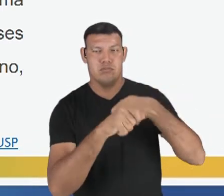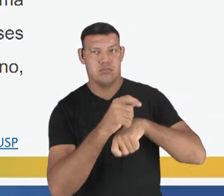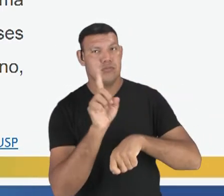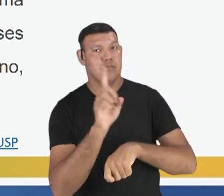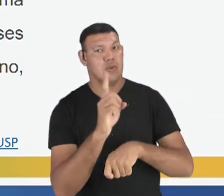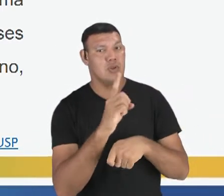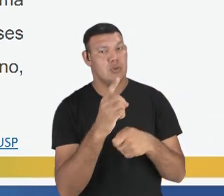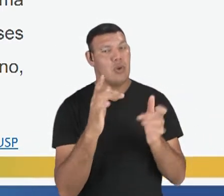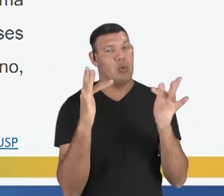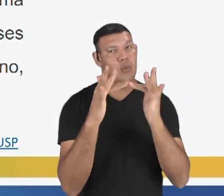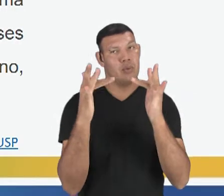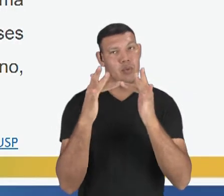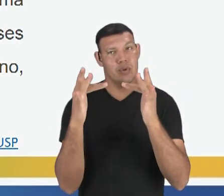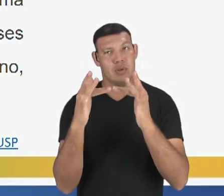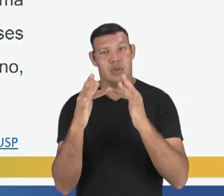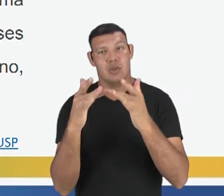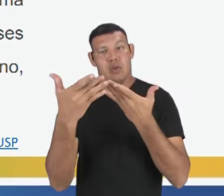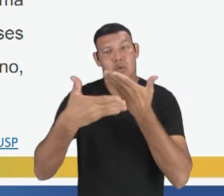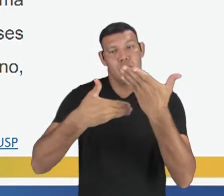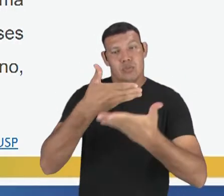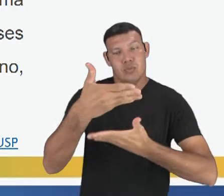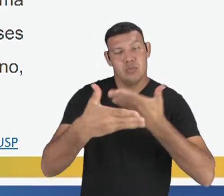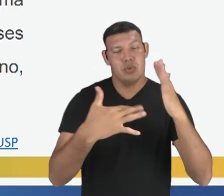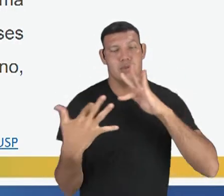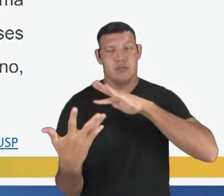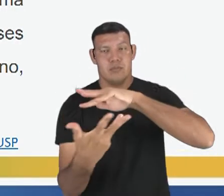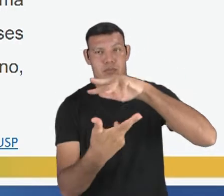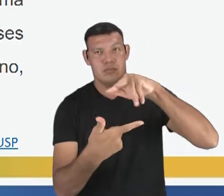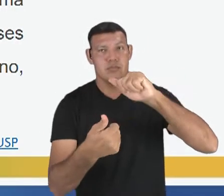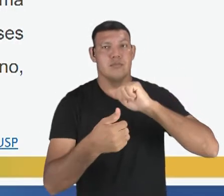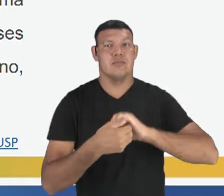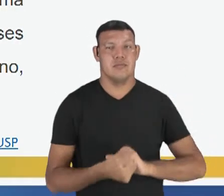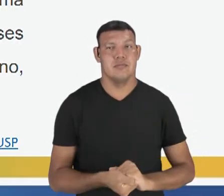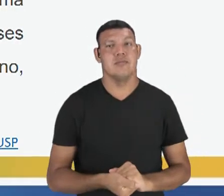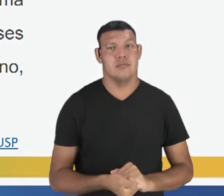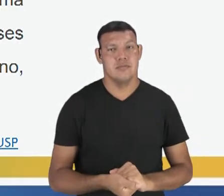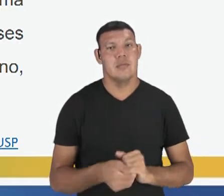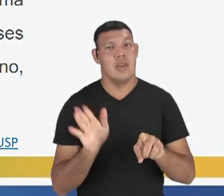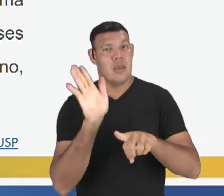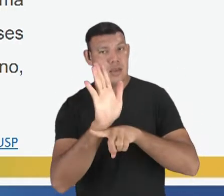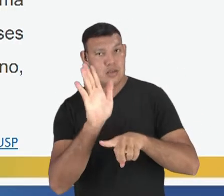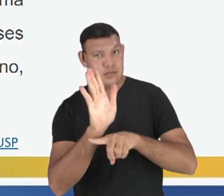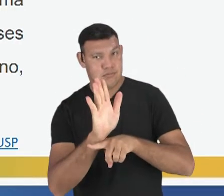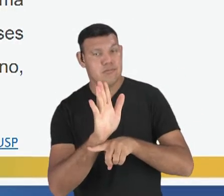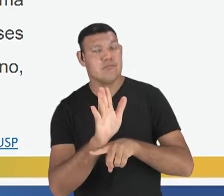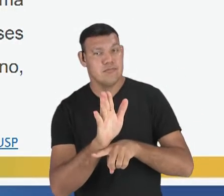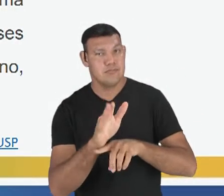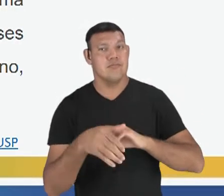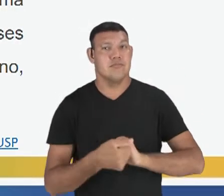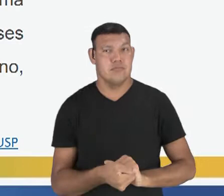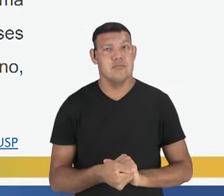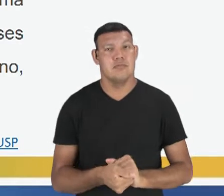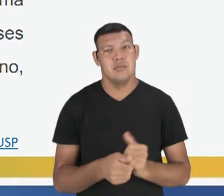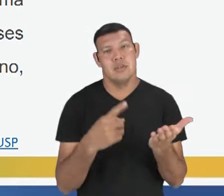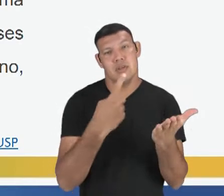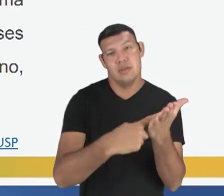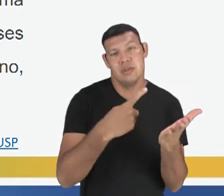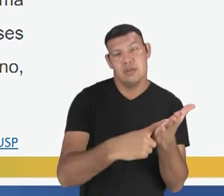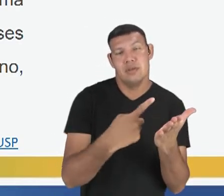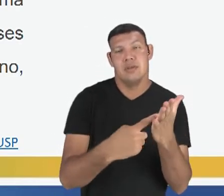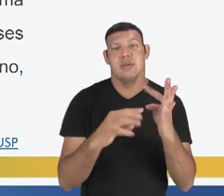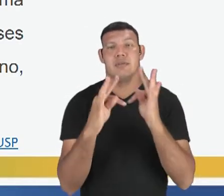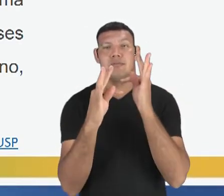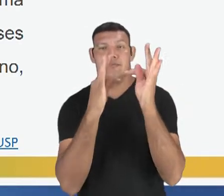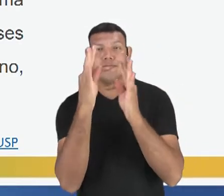de cooperação internacional. Cooperação, como disse anteriormente, às vezes tratados na área tecnológica,